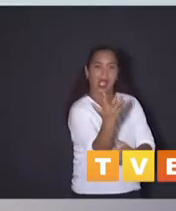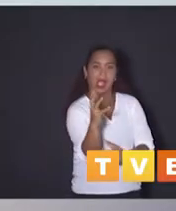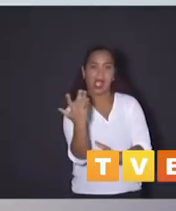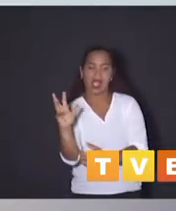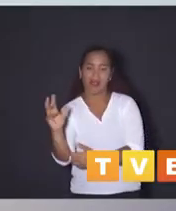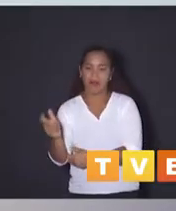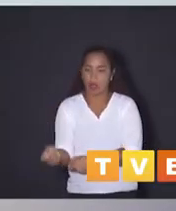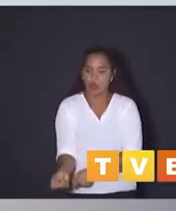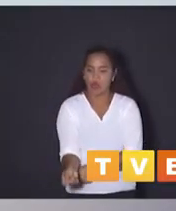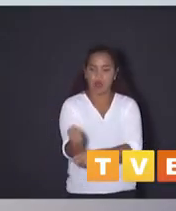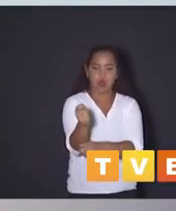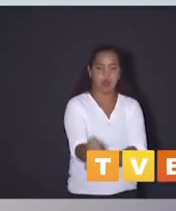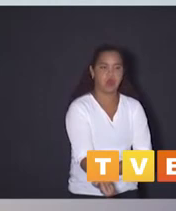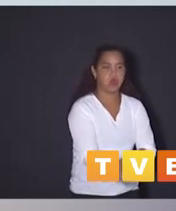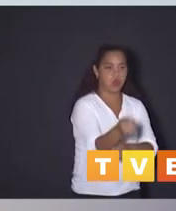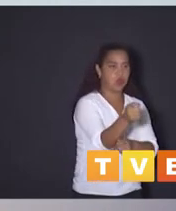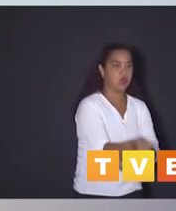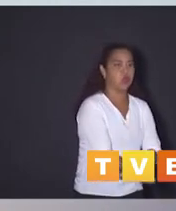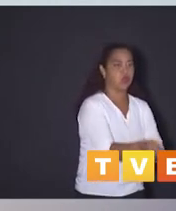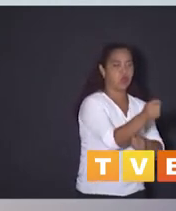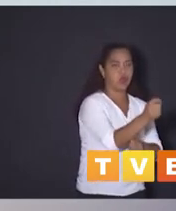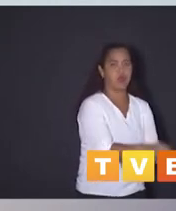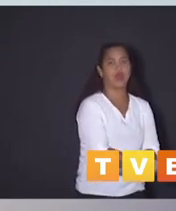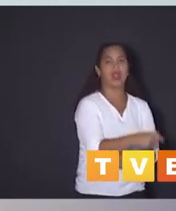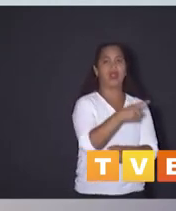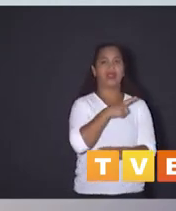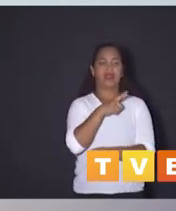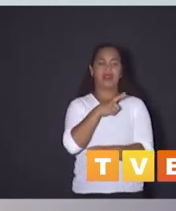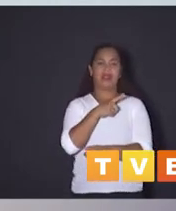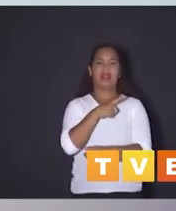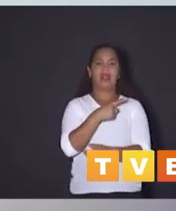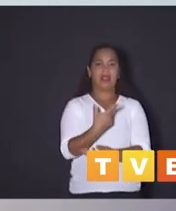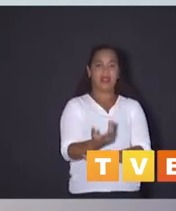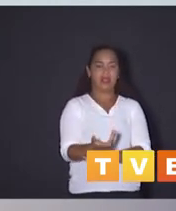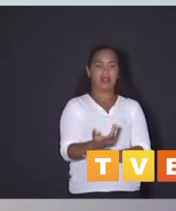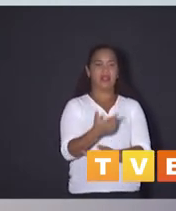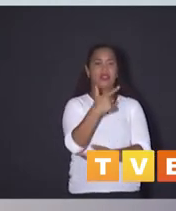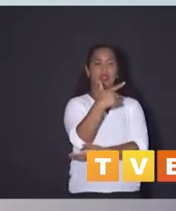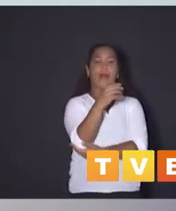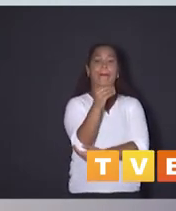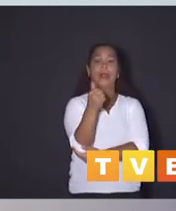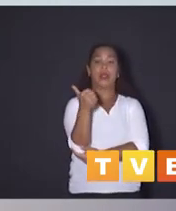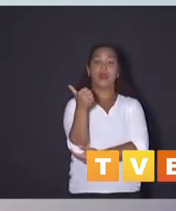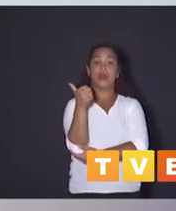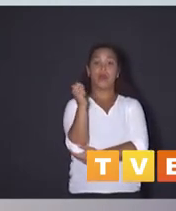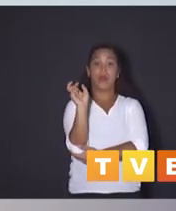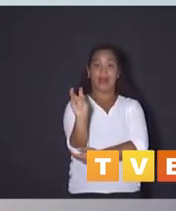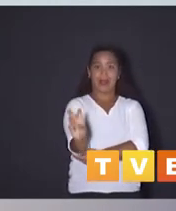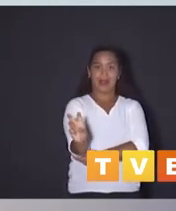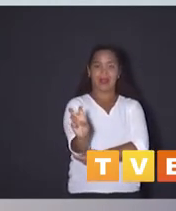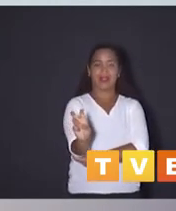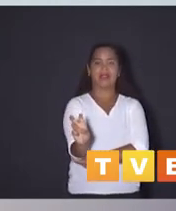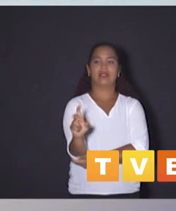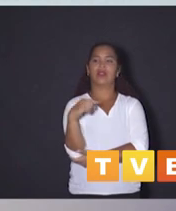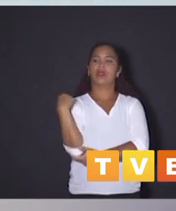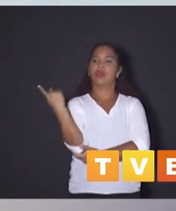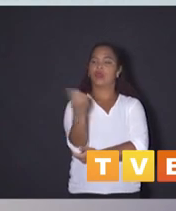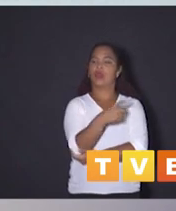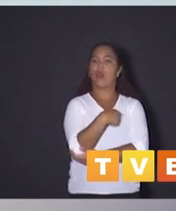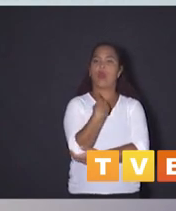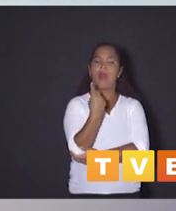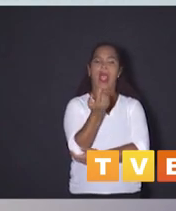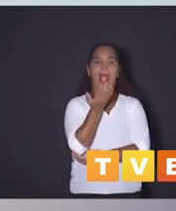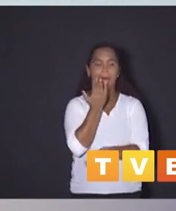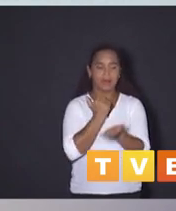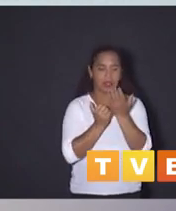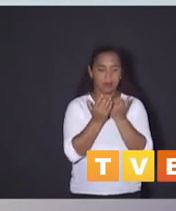falando em condado de 2015 essa fonte a ajiter e da abrasco nós consumimos aproximadamente